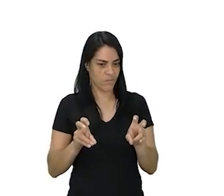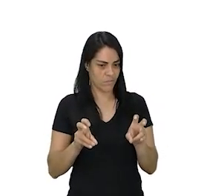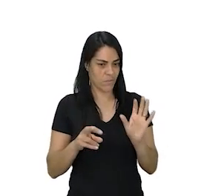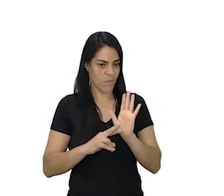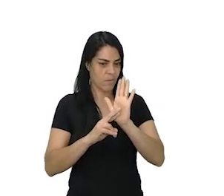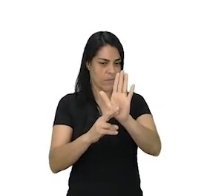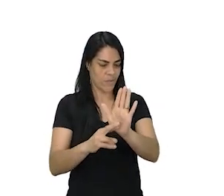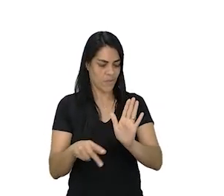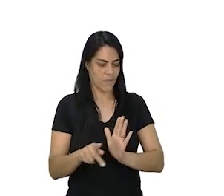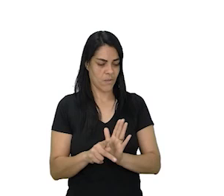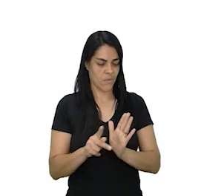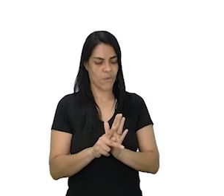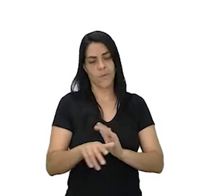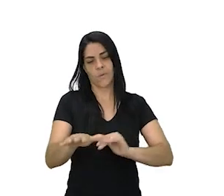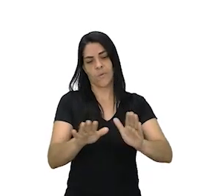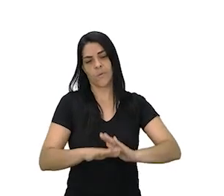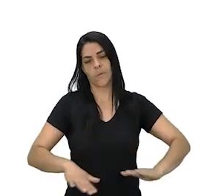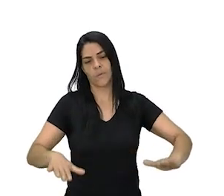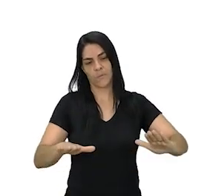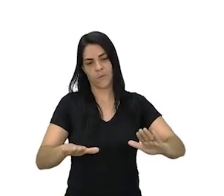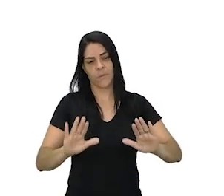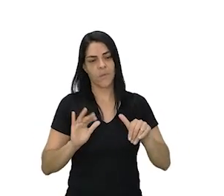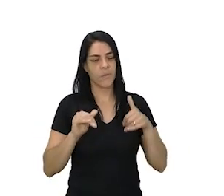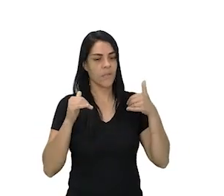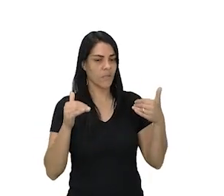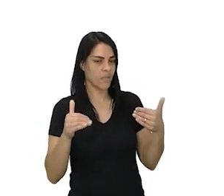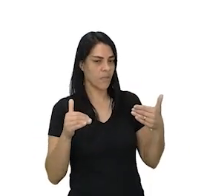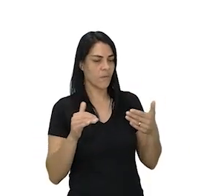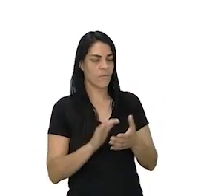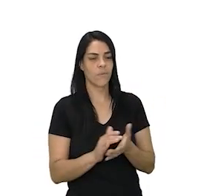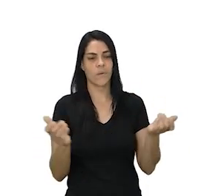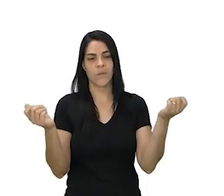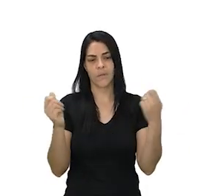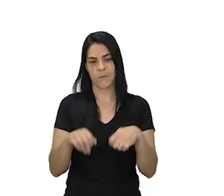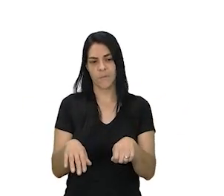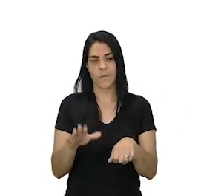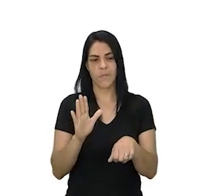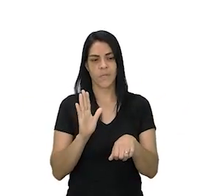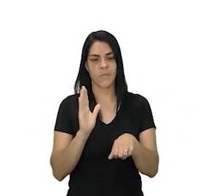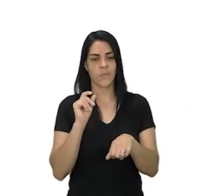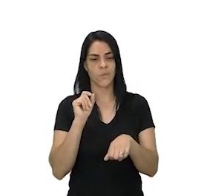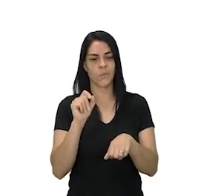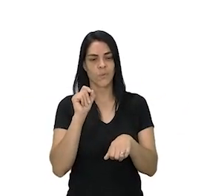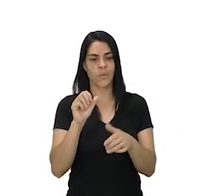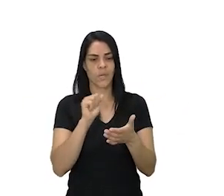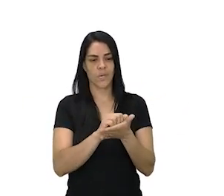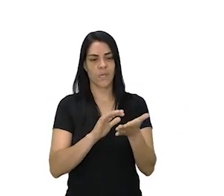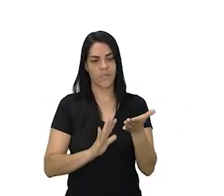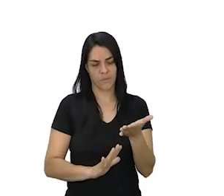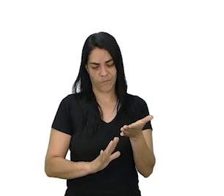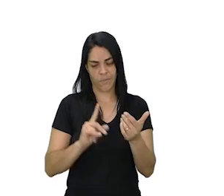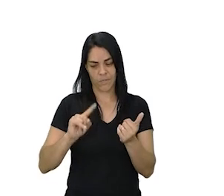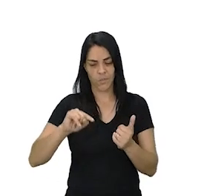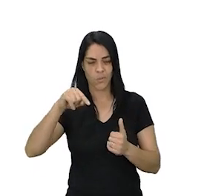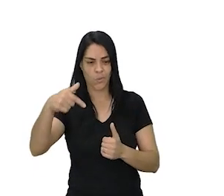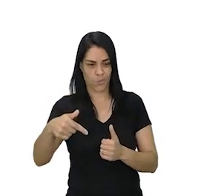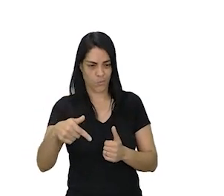representar esse espaço. Então, esta também pode ser uma outra atividade, no fundo, que o professor